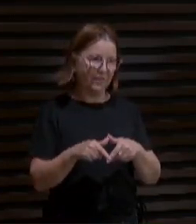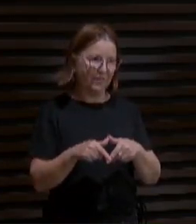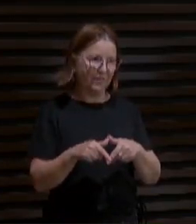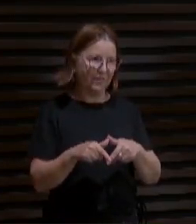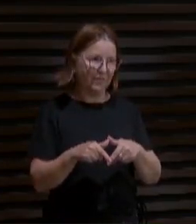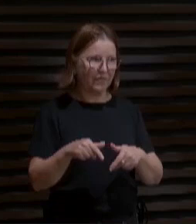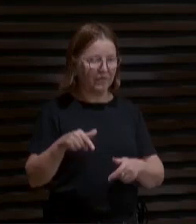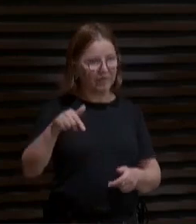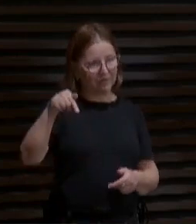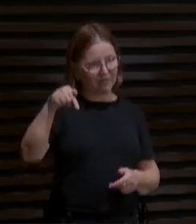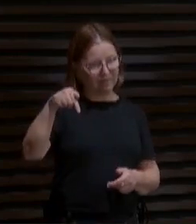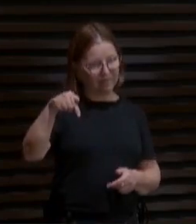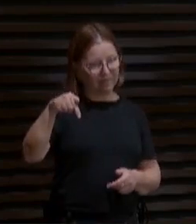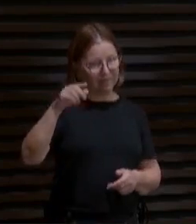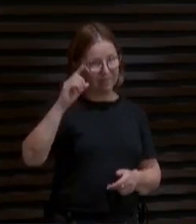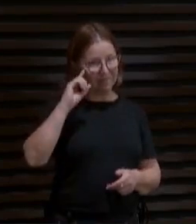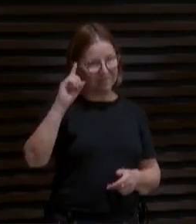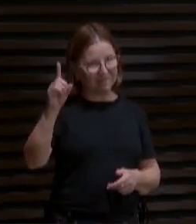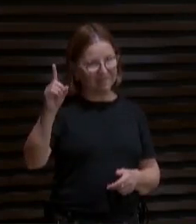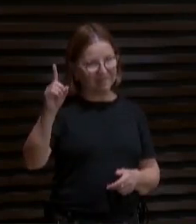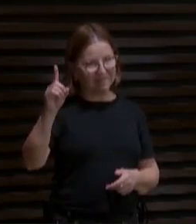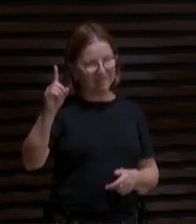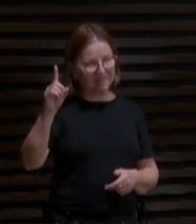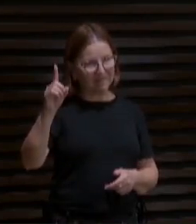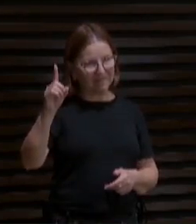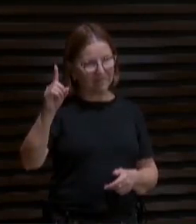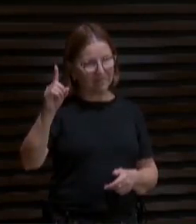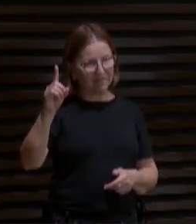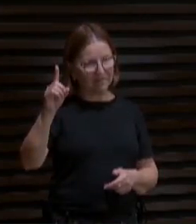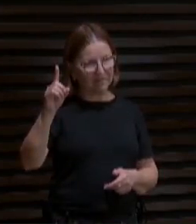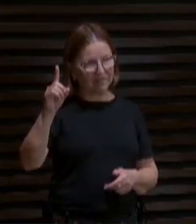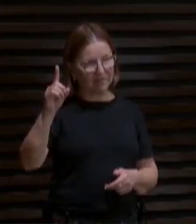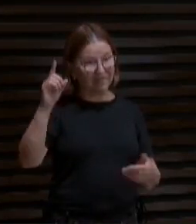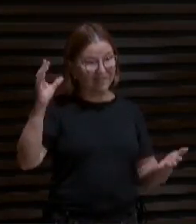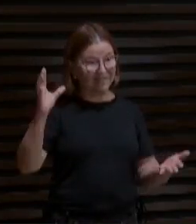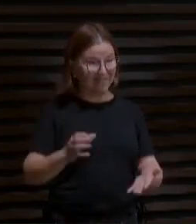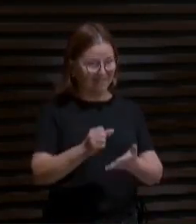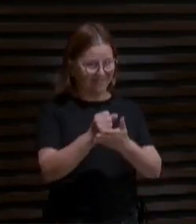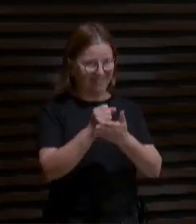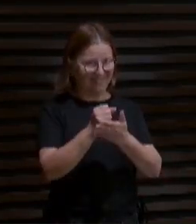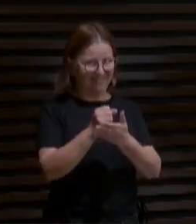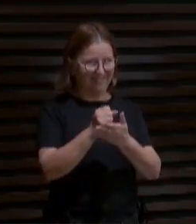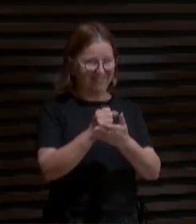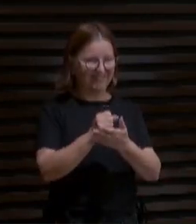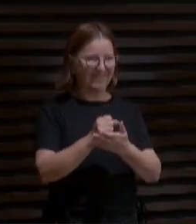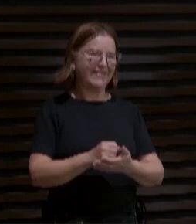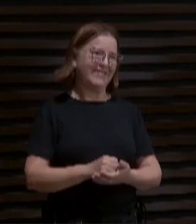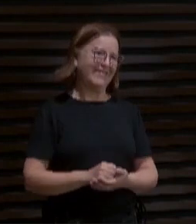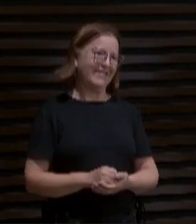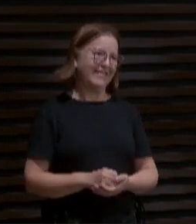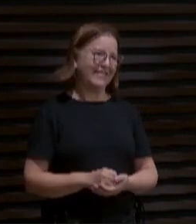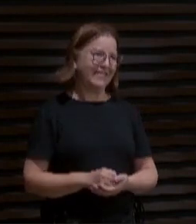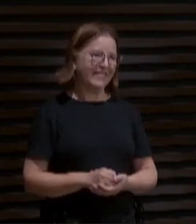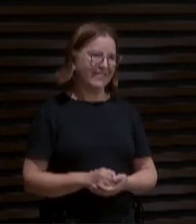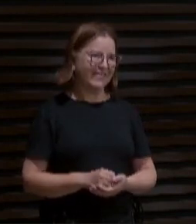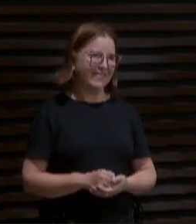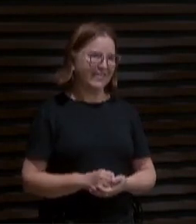dos 7 dias da redenção.